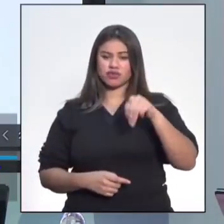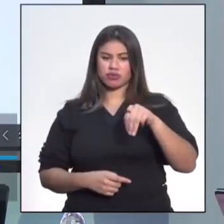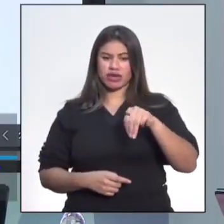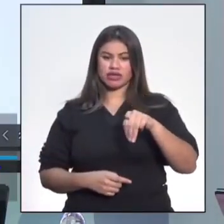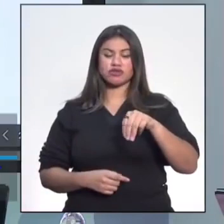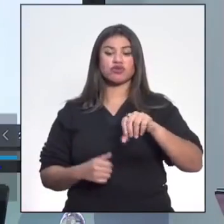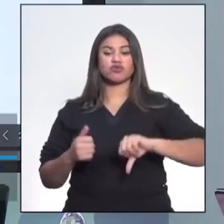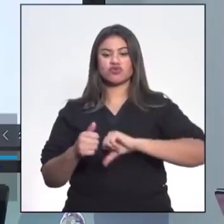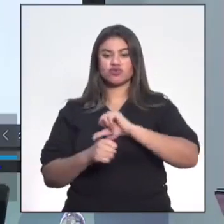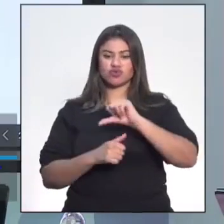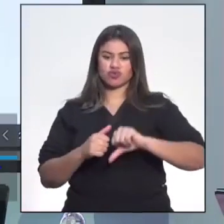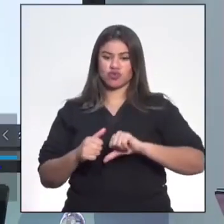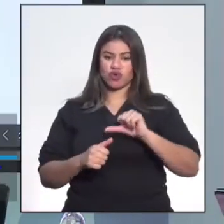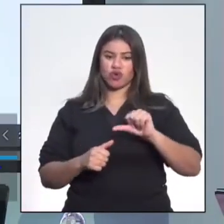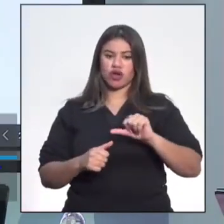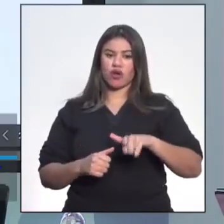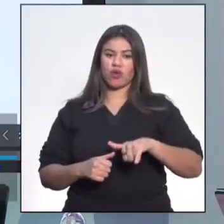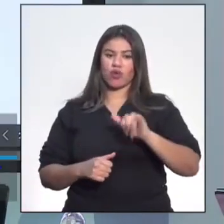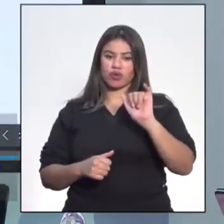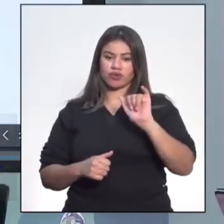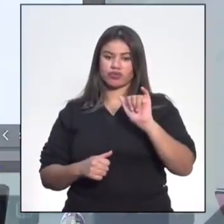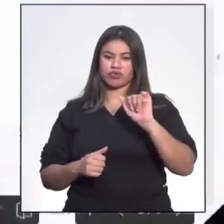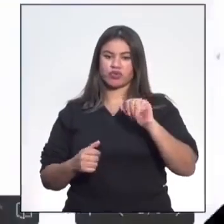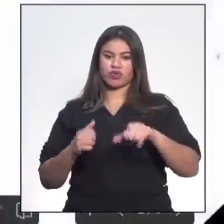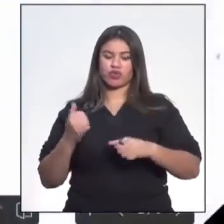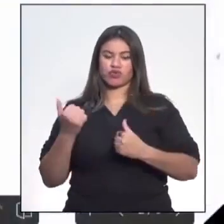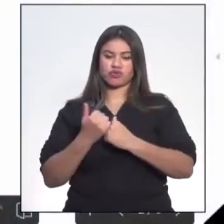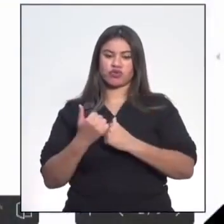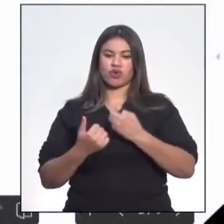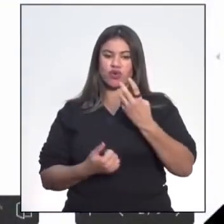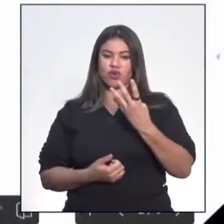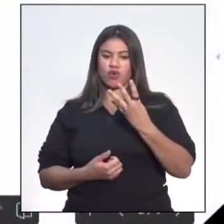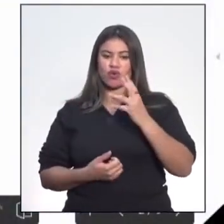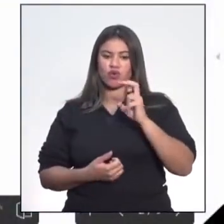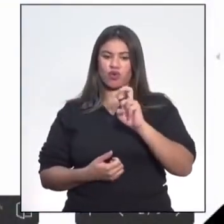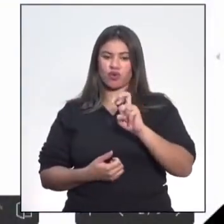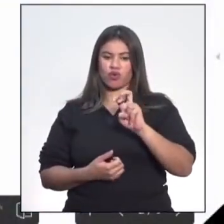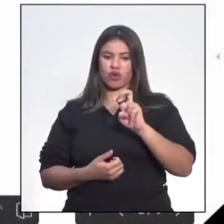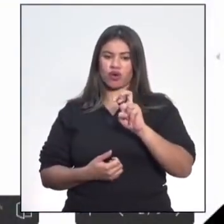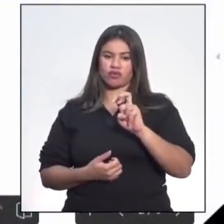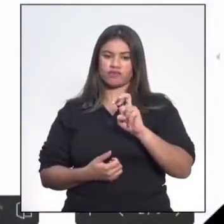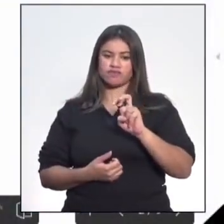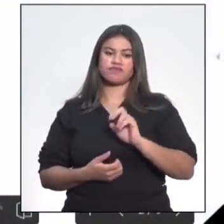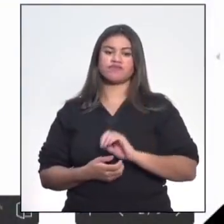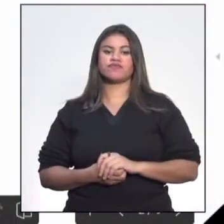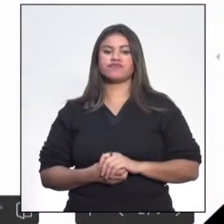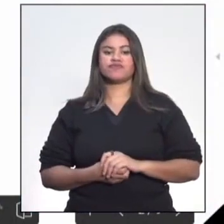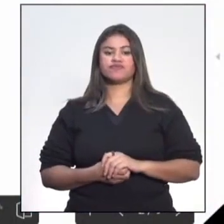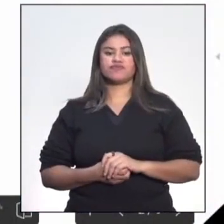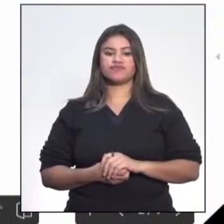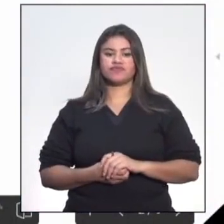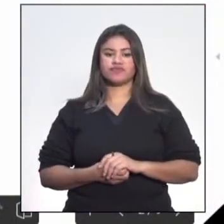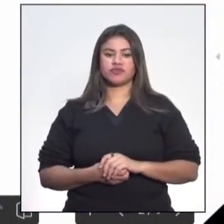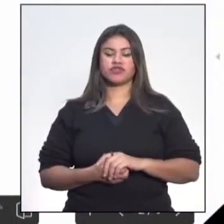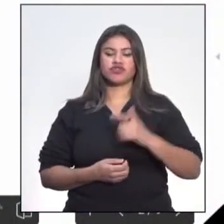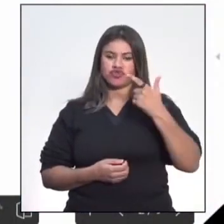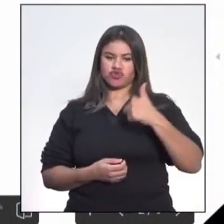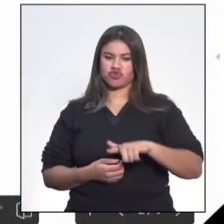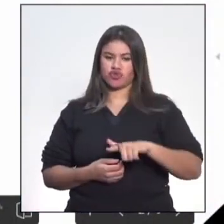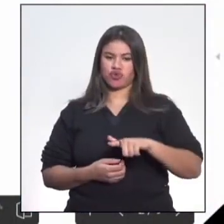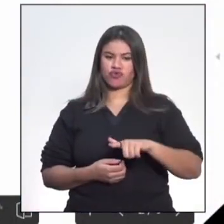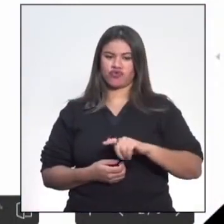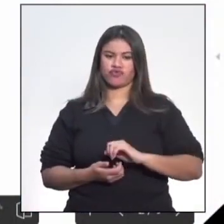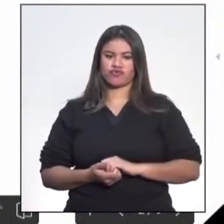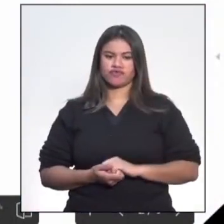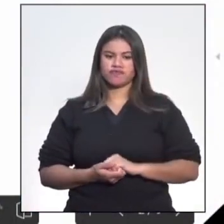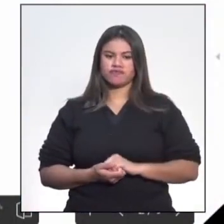y que vai ser substituído por 45. Então, a gente tem y é igual a 5. Eu vou repetir aqui a função